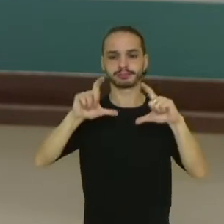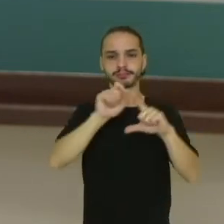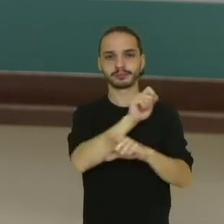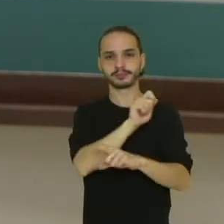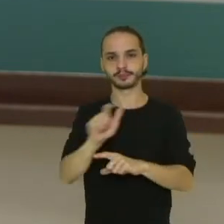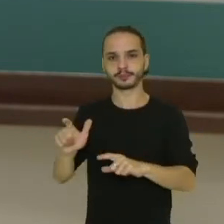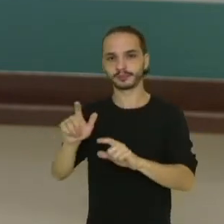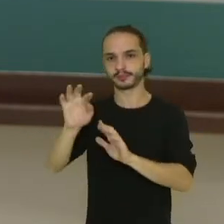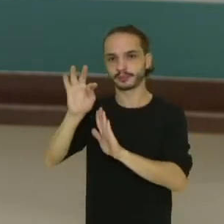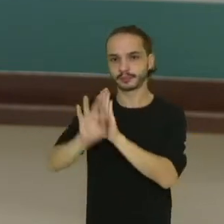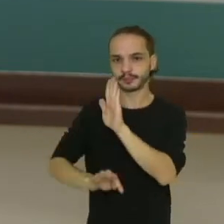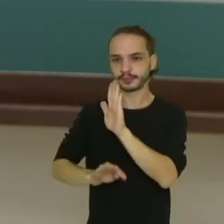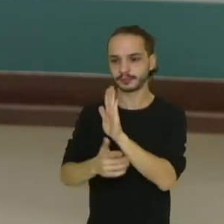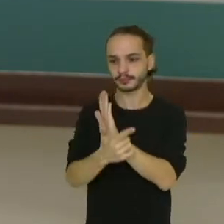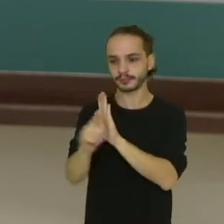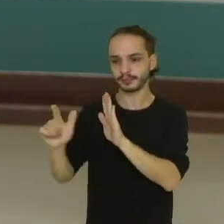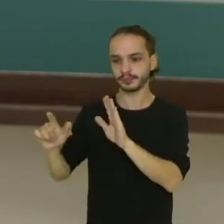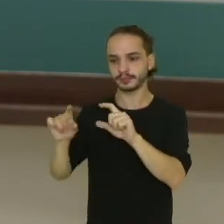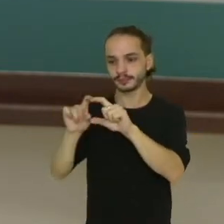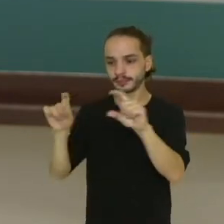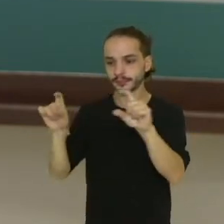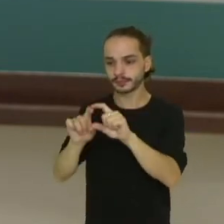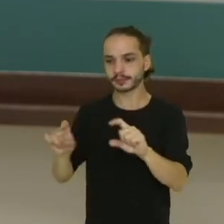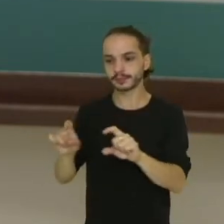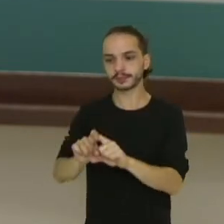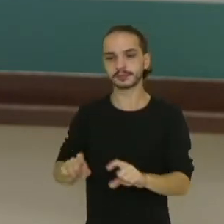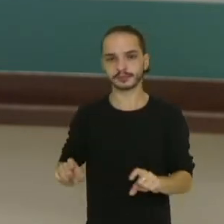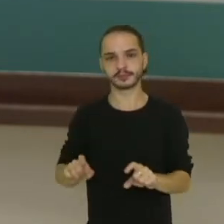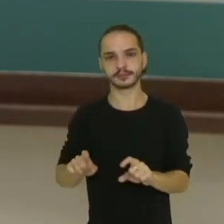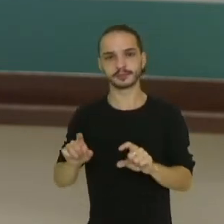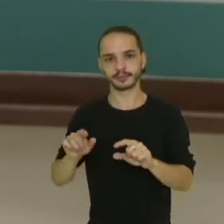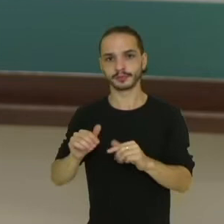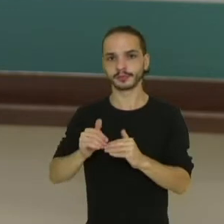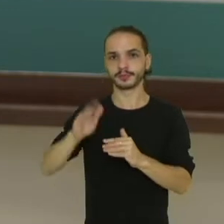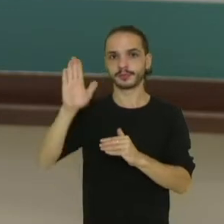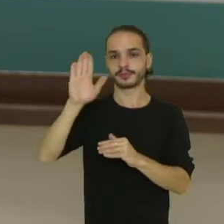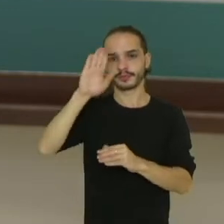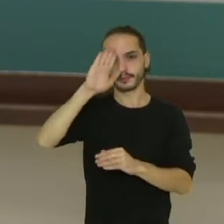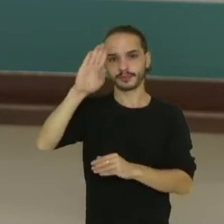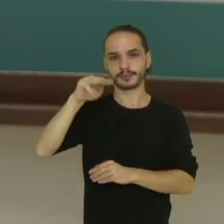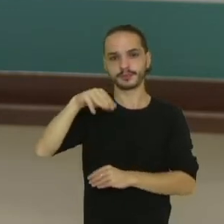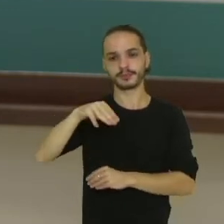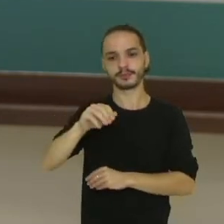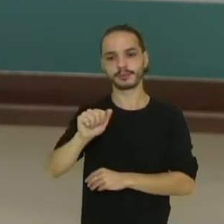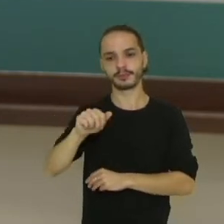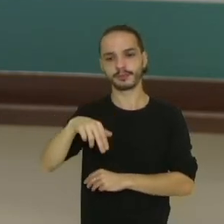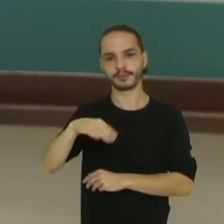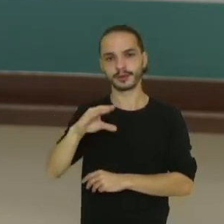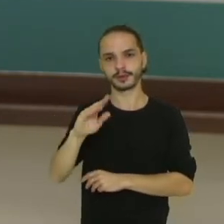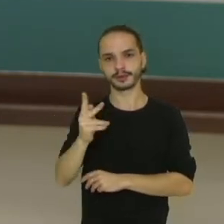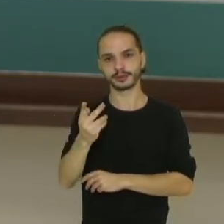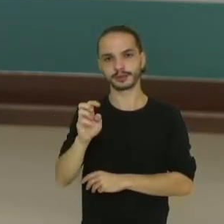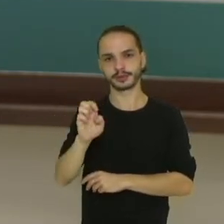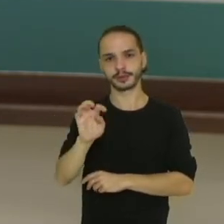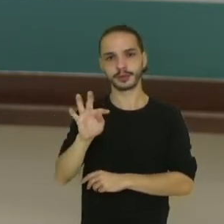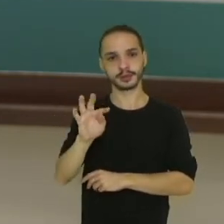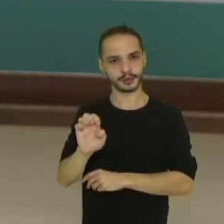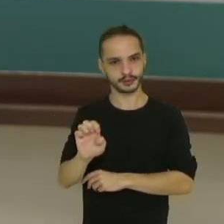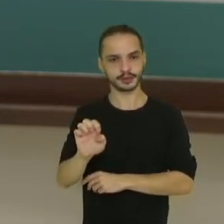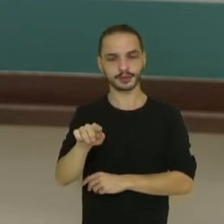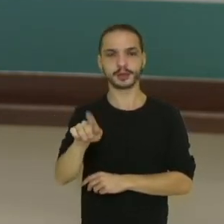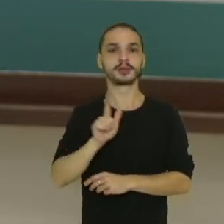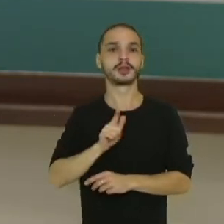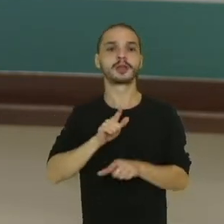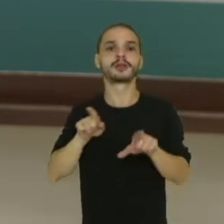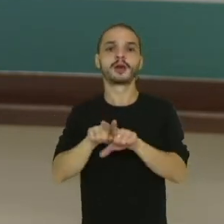restante dos outros subtítulos que vão estar presentes ali na reportagem. Geralmente, a manchete traz uma